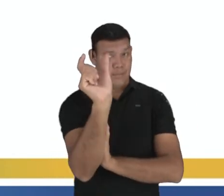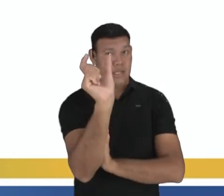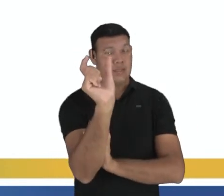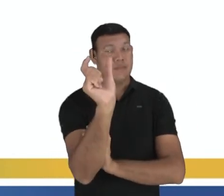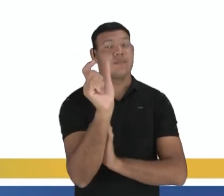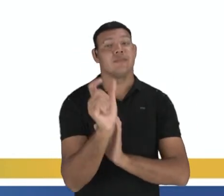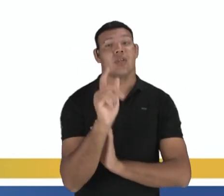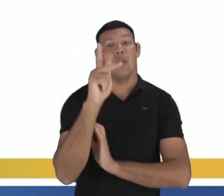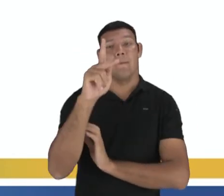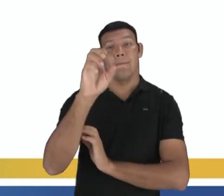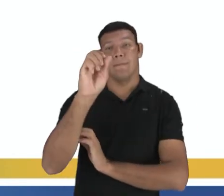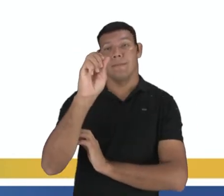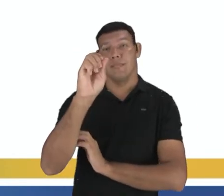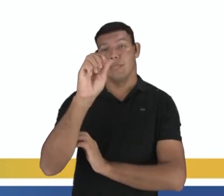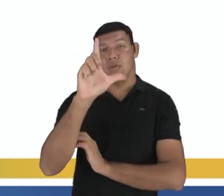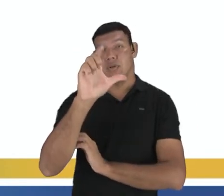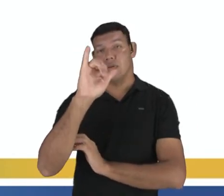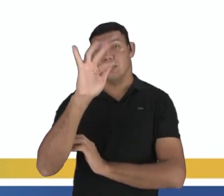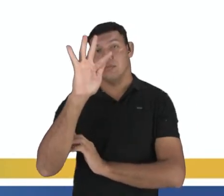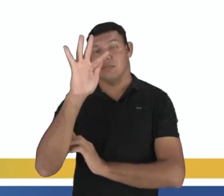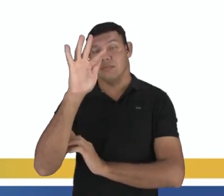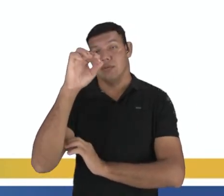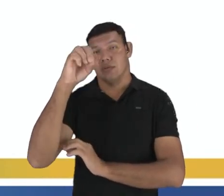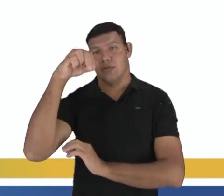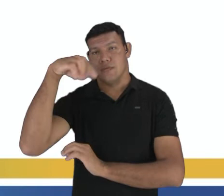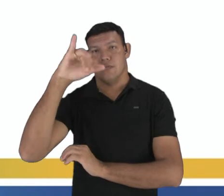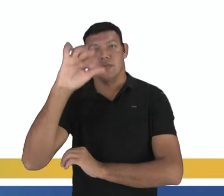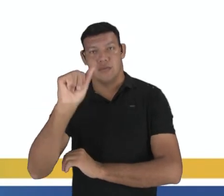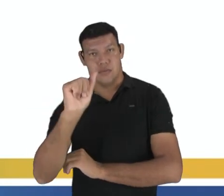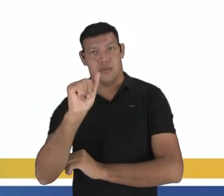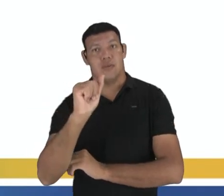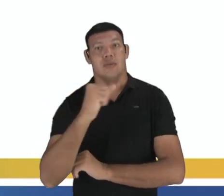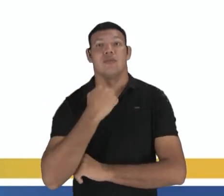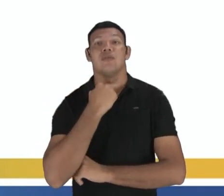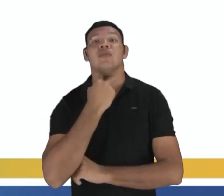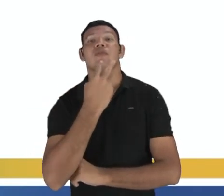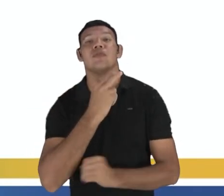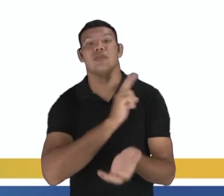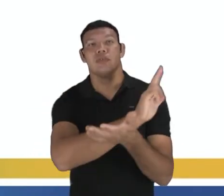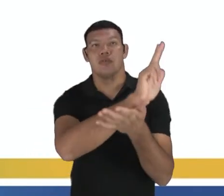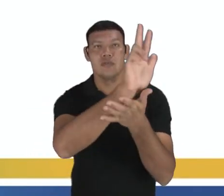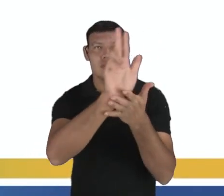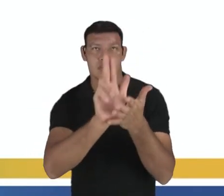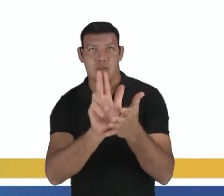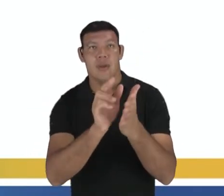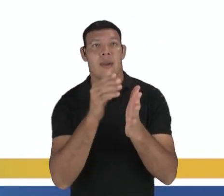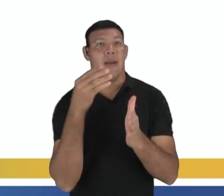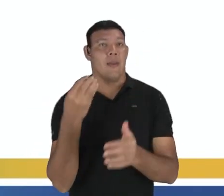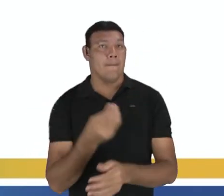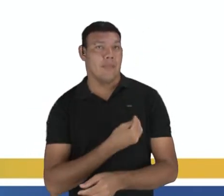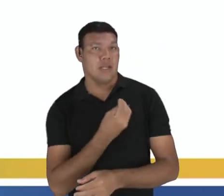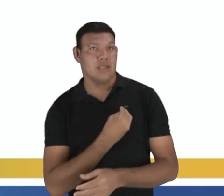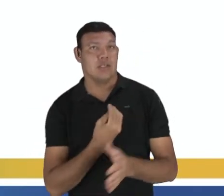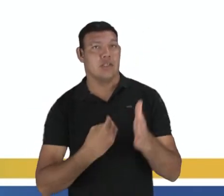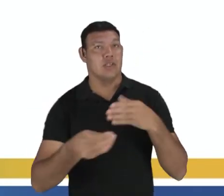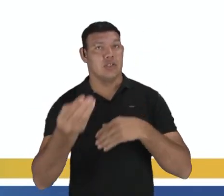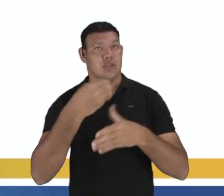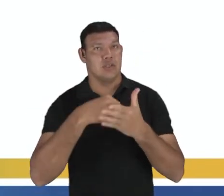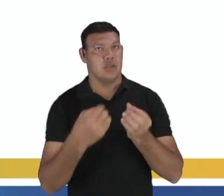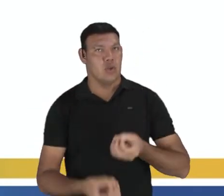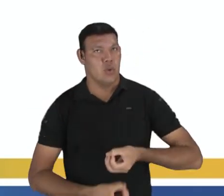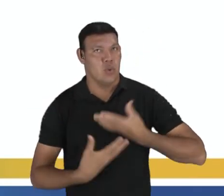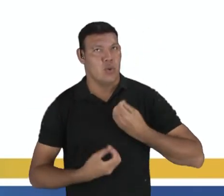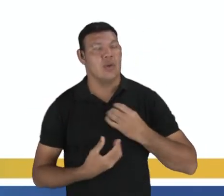Pergunta: a polifonia, variedade de vozes presente no poema, resulta da